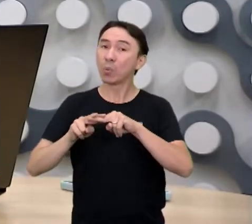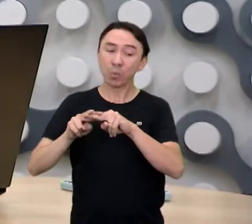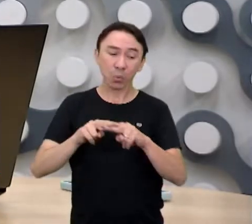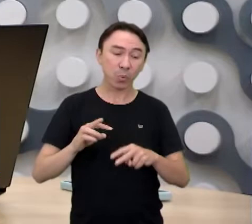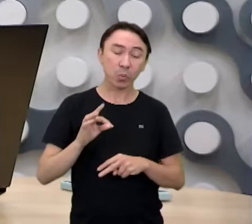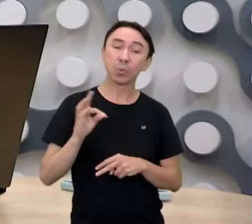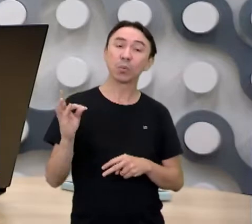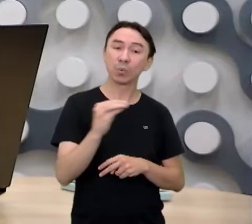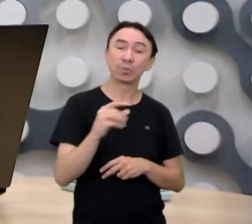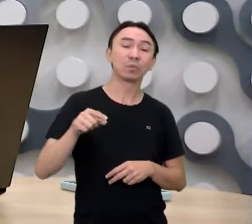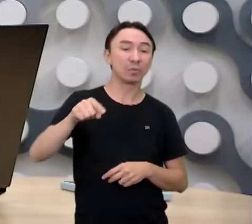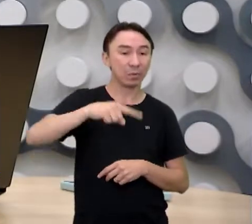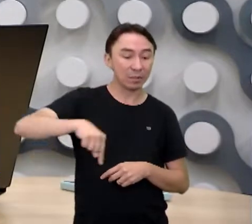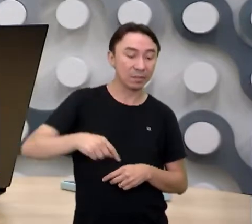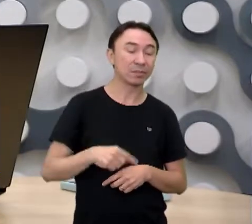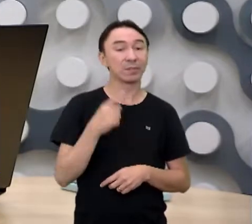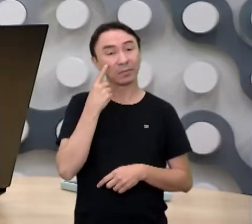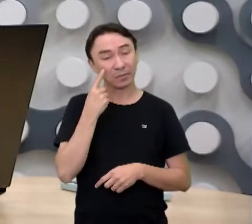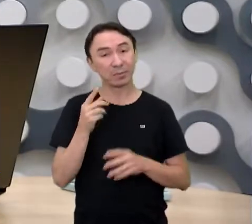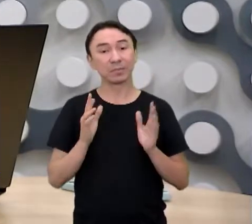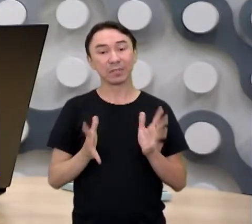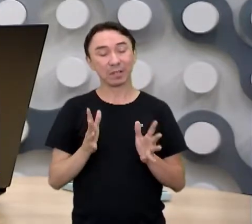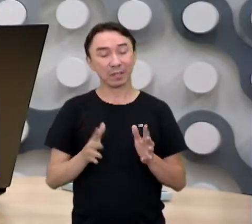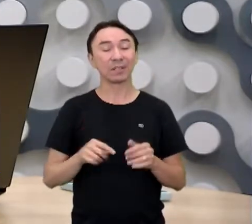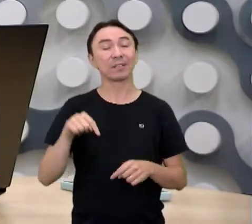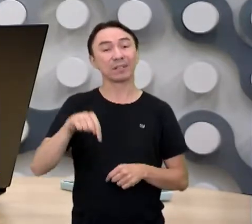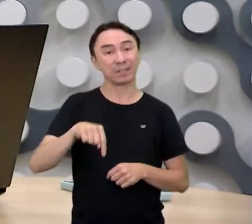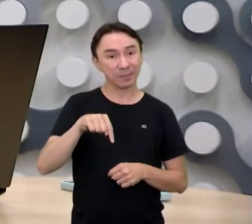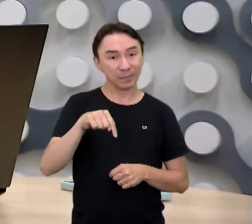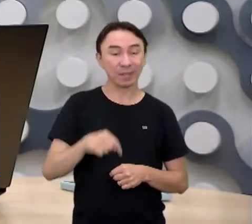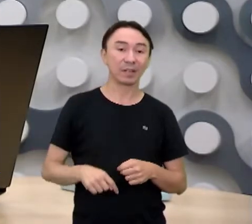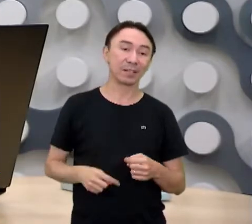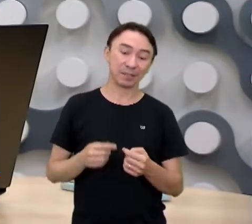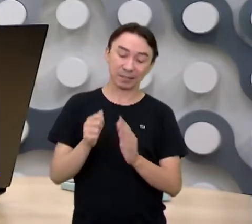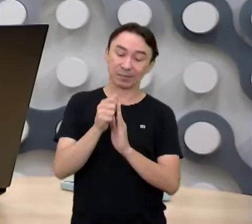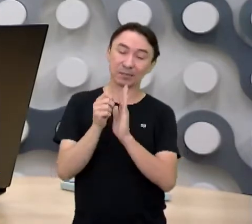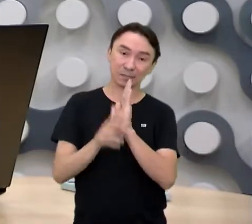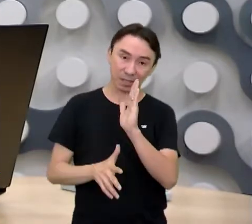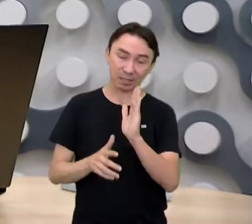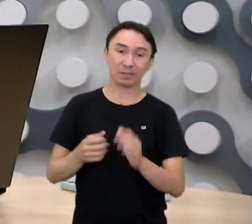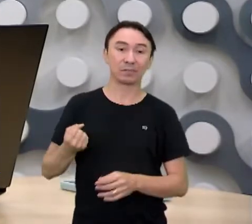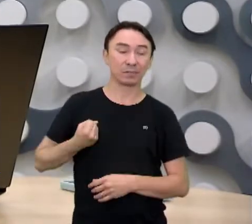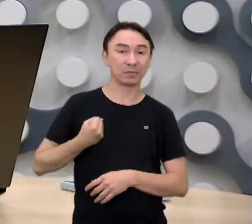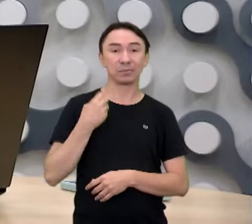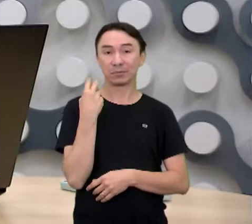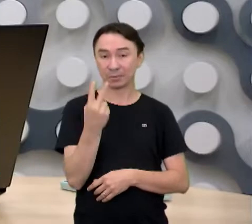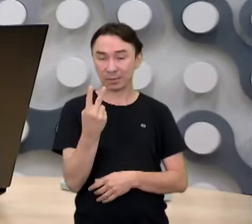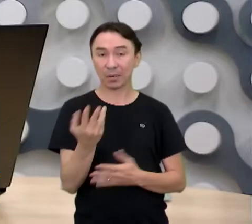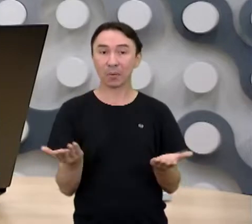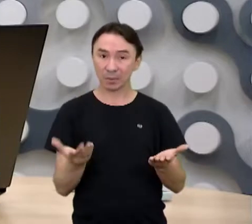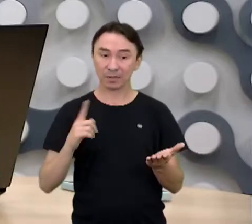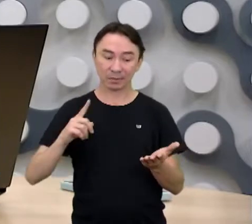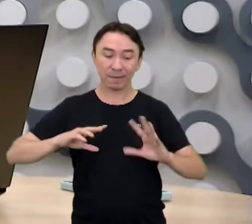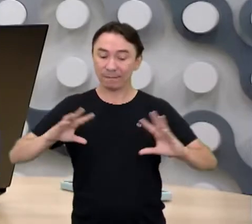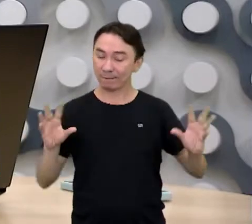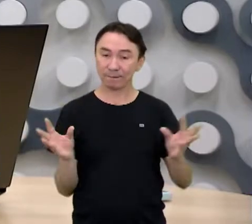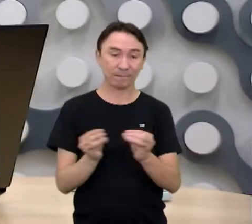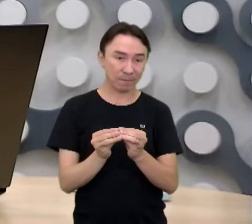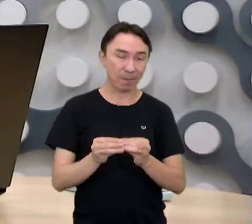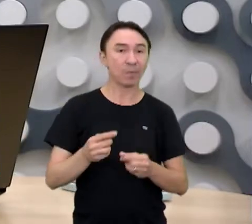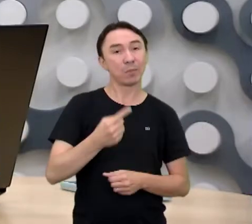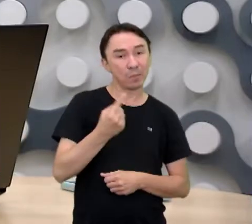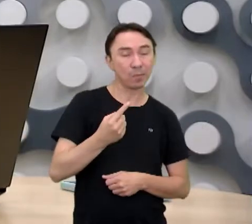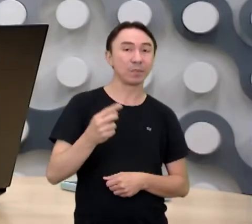atividade 2, que, lembro, foi dividida em 4 aulas e agora nós vamos ter sistematização 1 e 2. Vamos lá para a próxima tela, que a gente vai